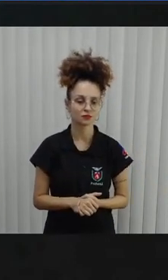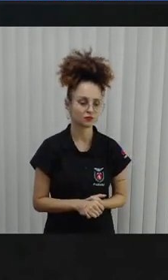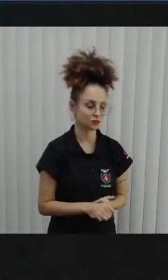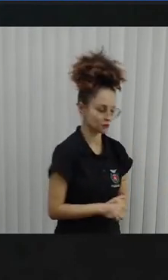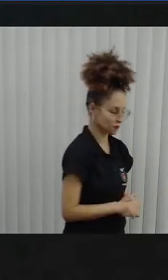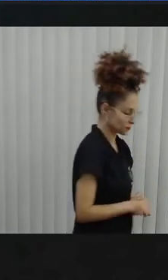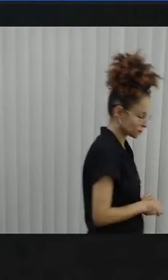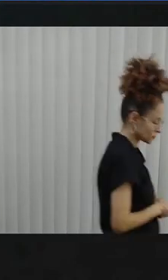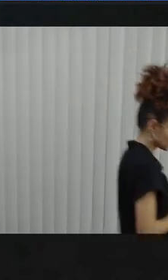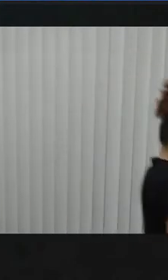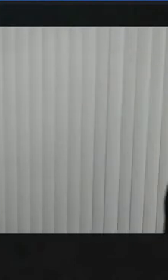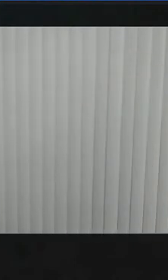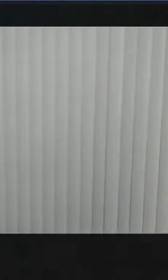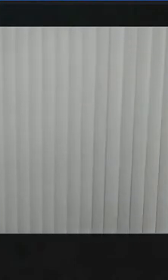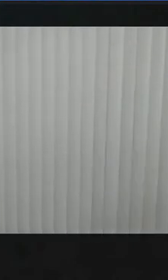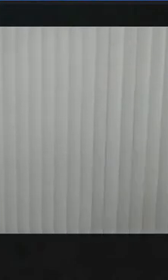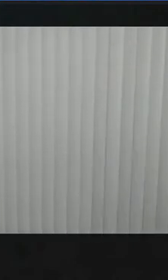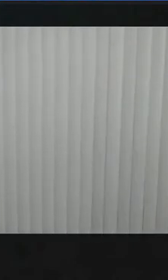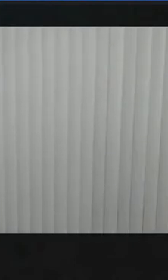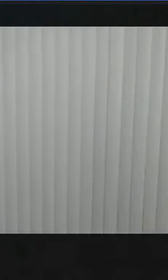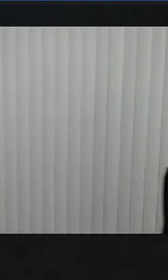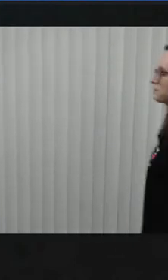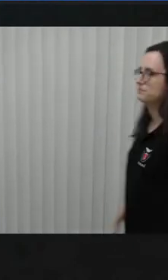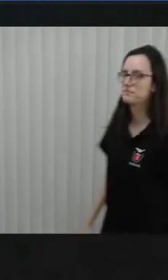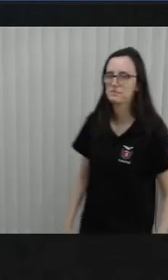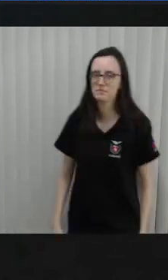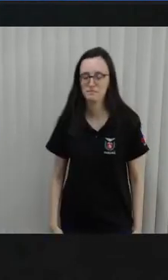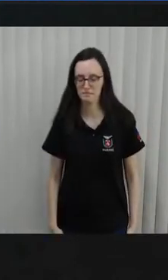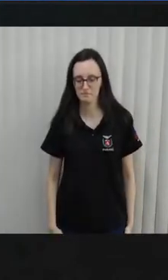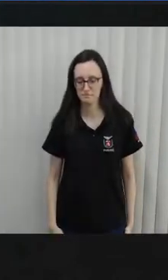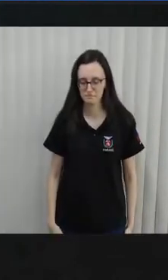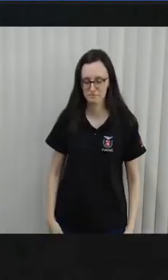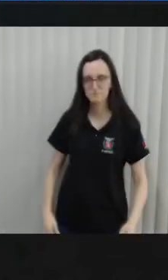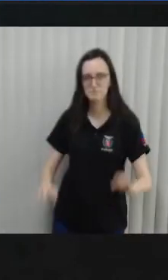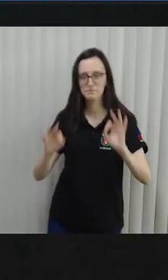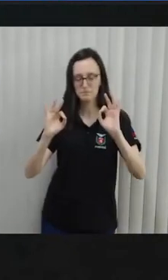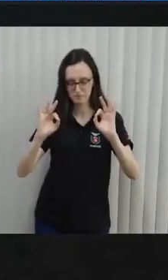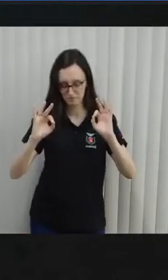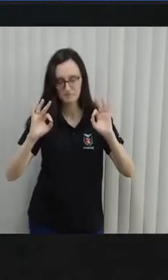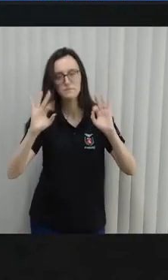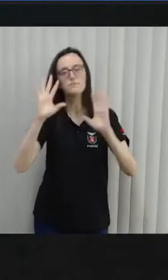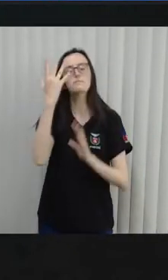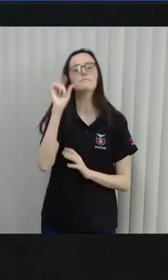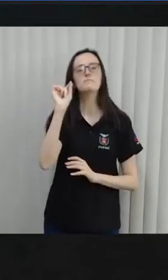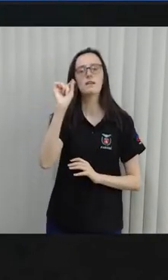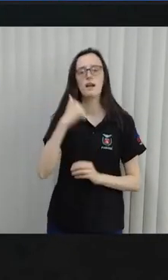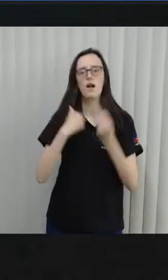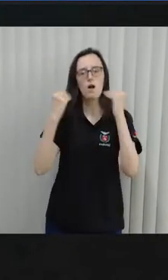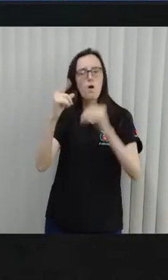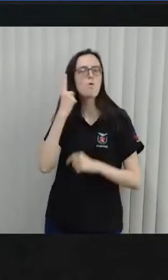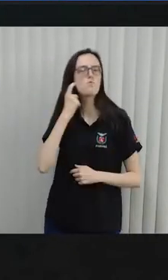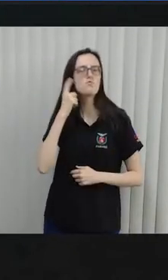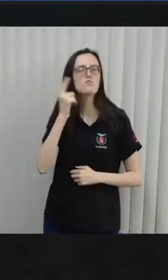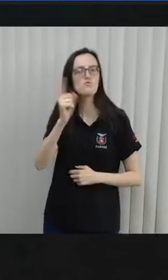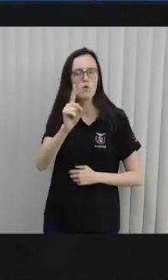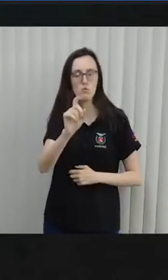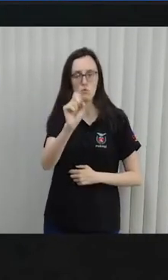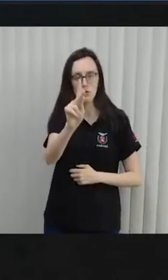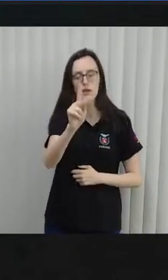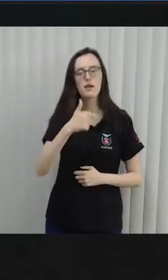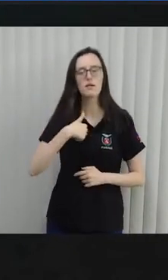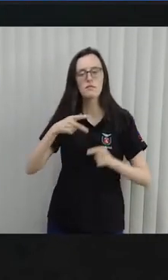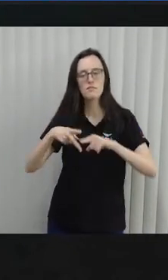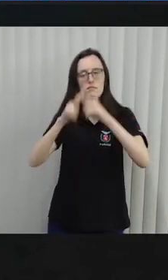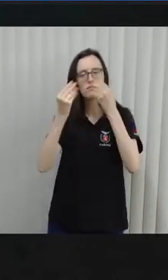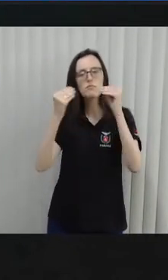Vamos lá. O chat aqui depois. Beleza. Então, ó, o que que acontece? Eu não vou colocar o som especificamente nos atores. Eu vou deixar que o